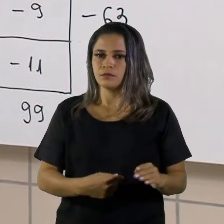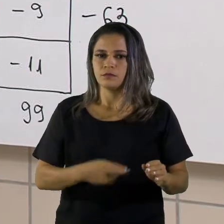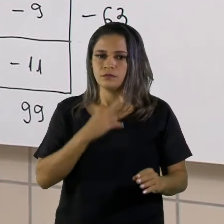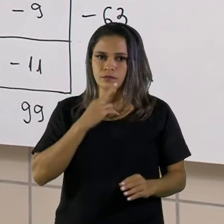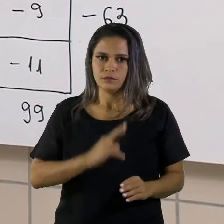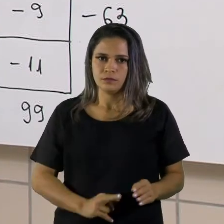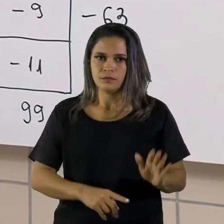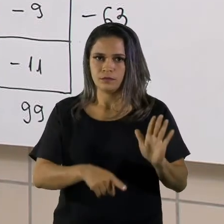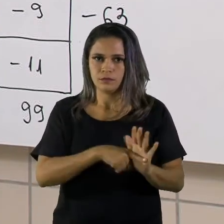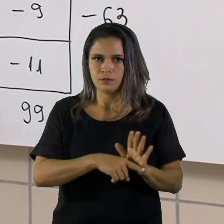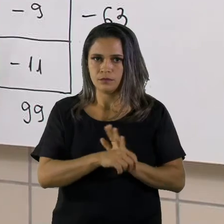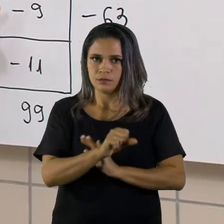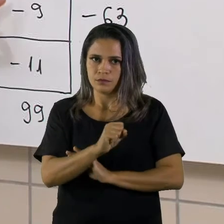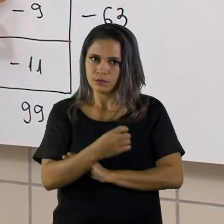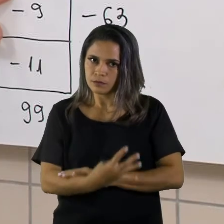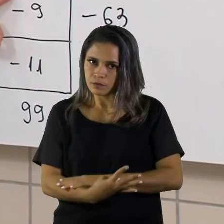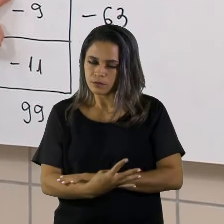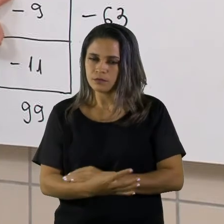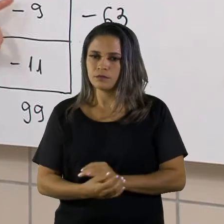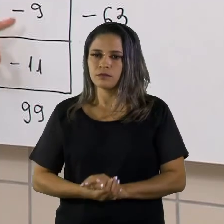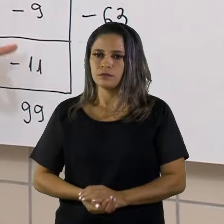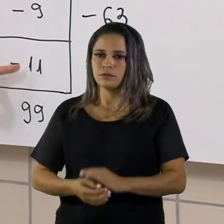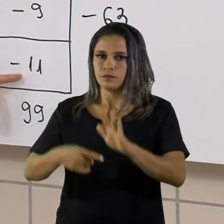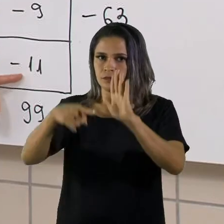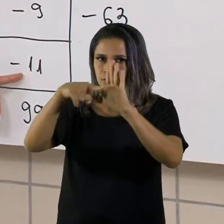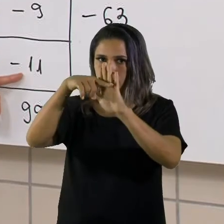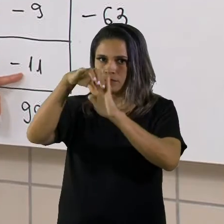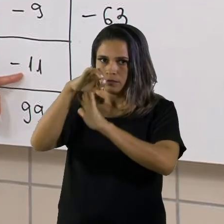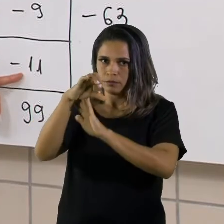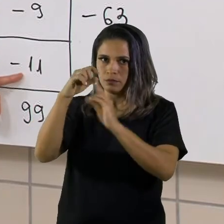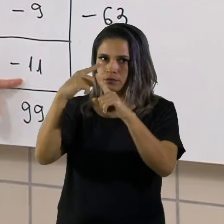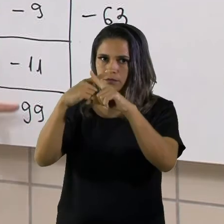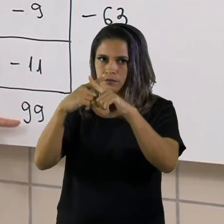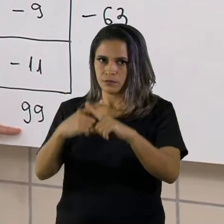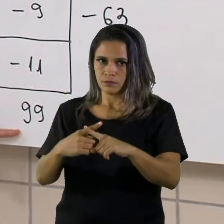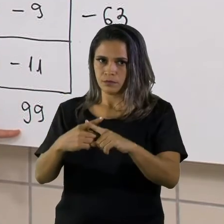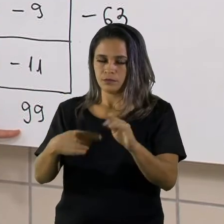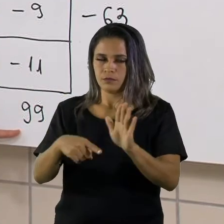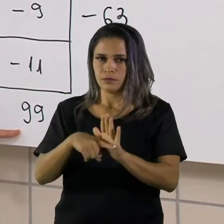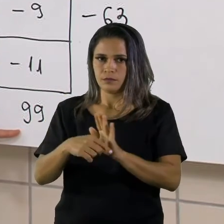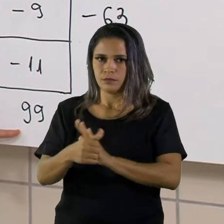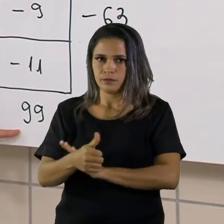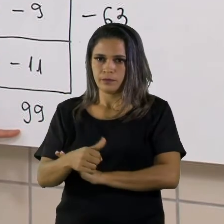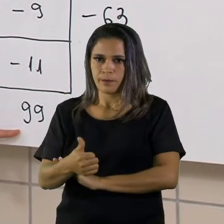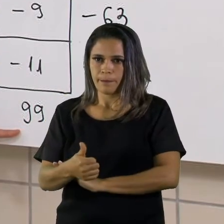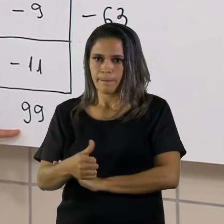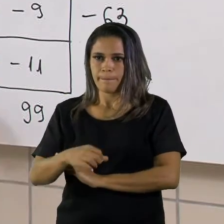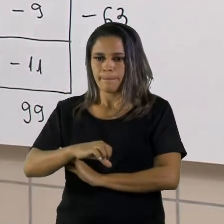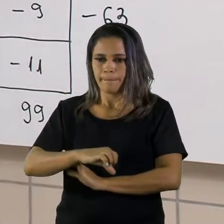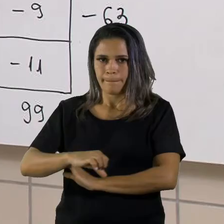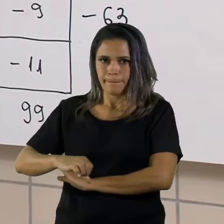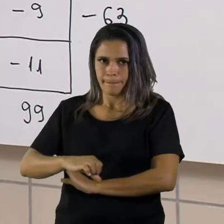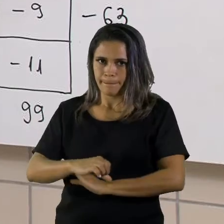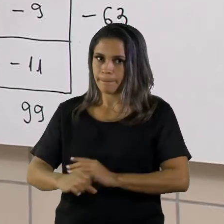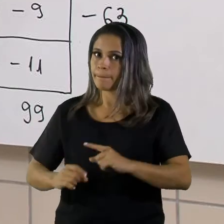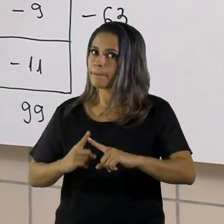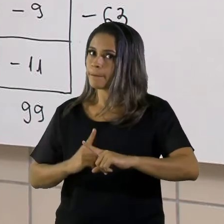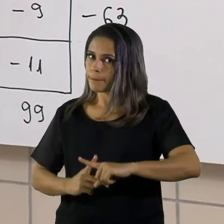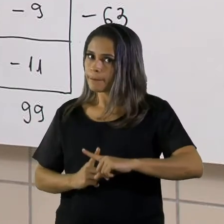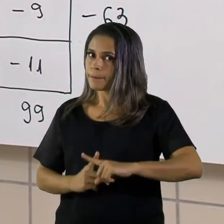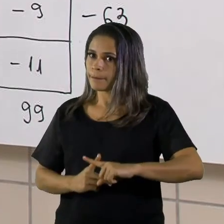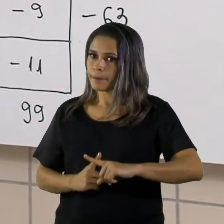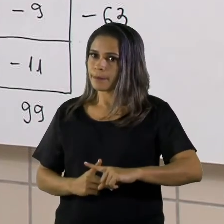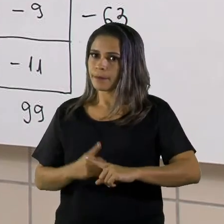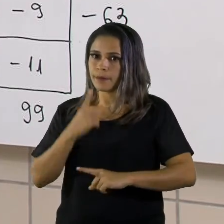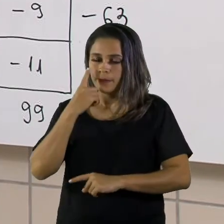menos 84. Menos 9 multiplicado por menos 11 dá 99 positivo. Uma coisa